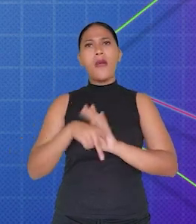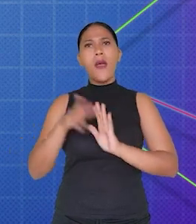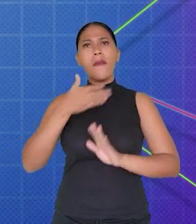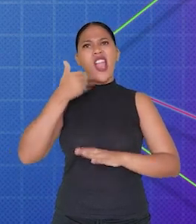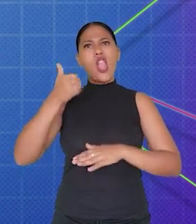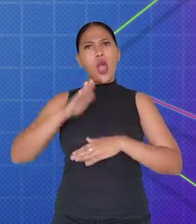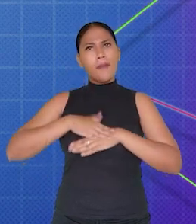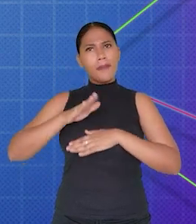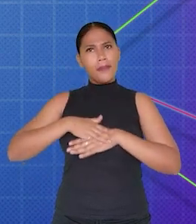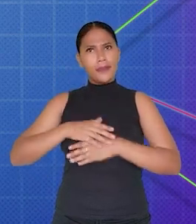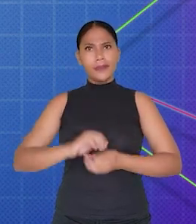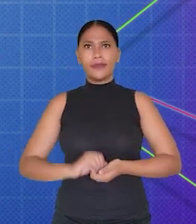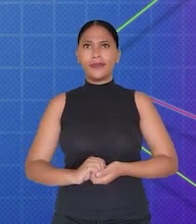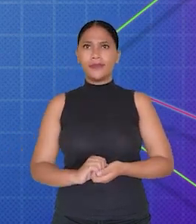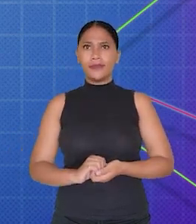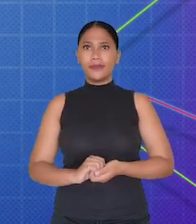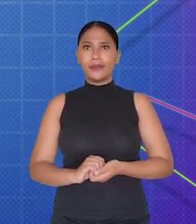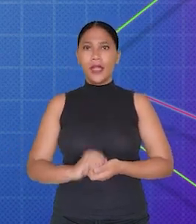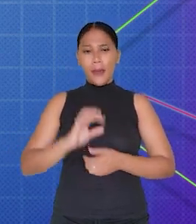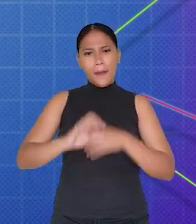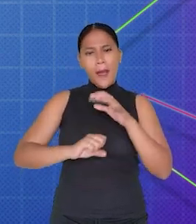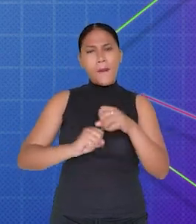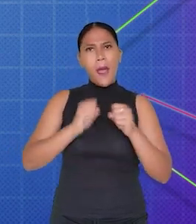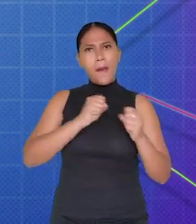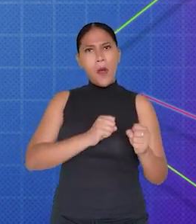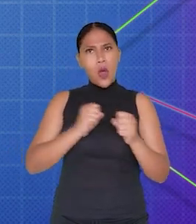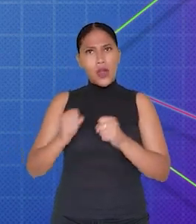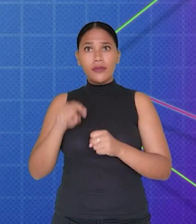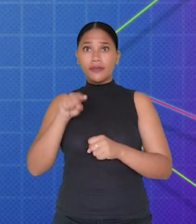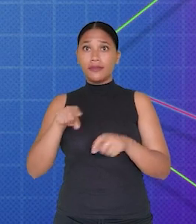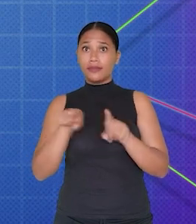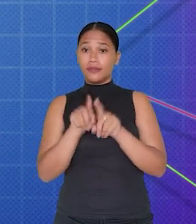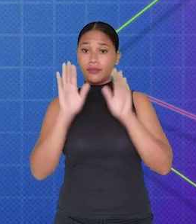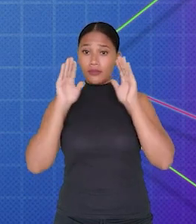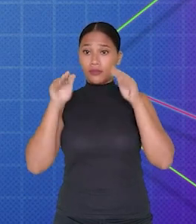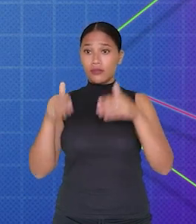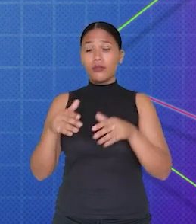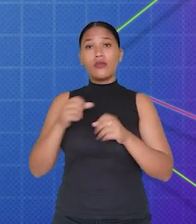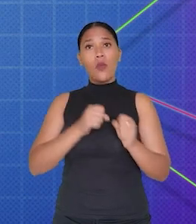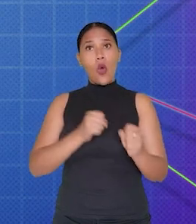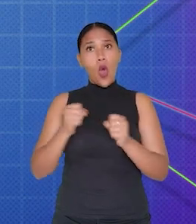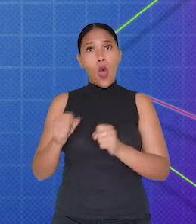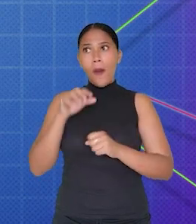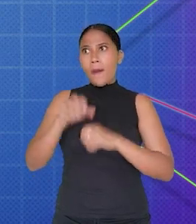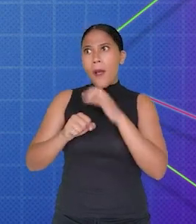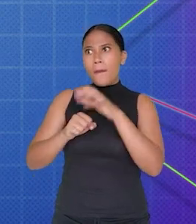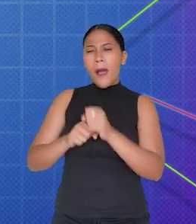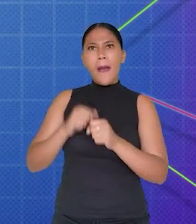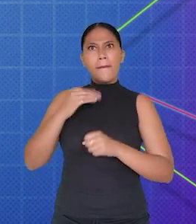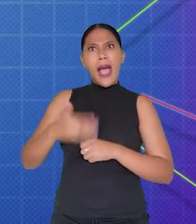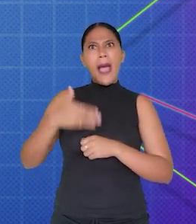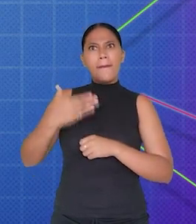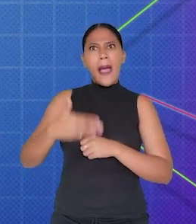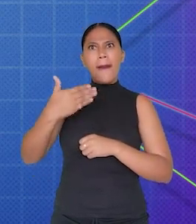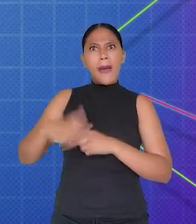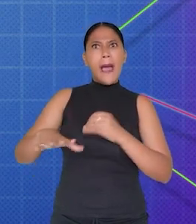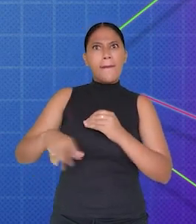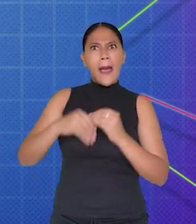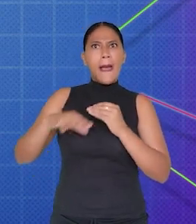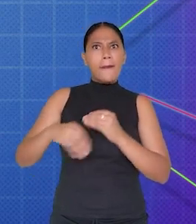versão melhorada de si mesmo. Busca pelo poder. Esse arco se concentra na busca de um personagem por mais